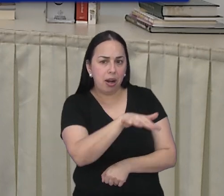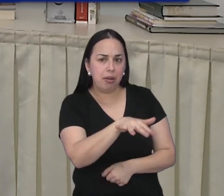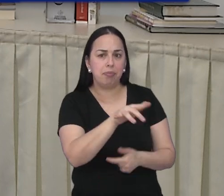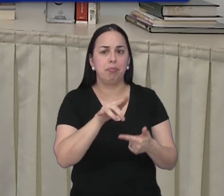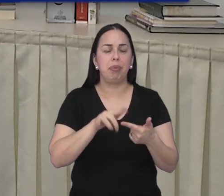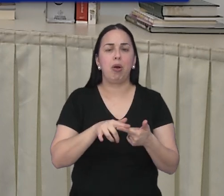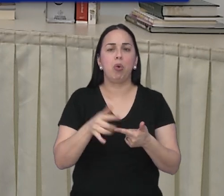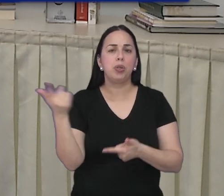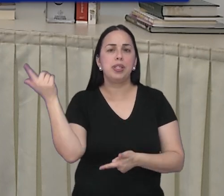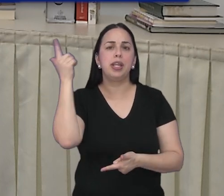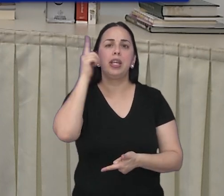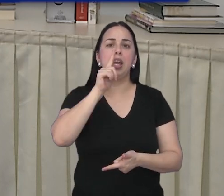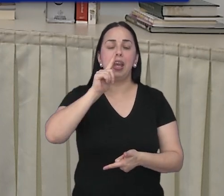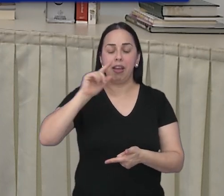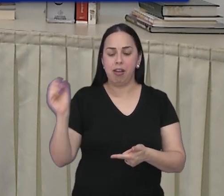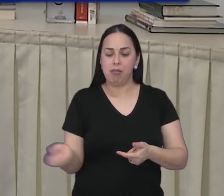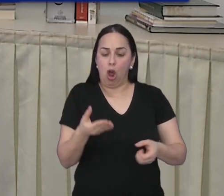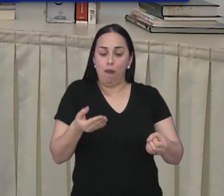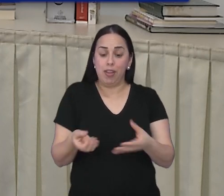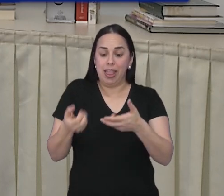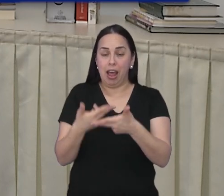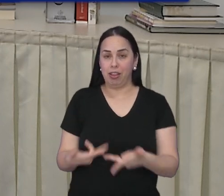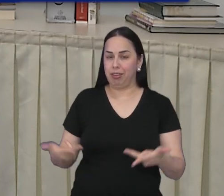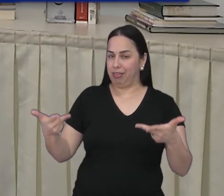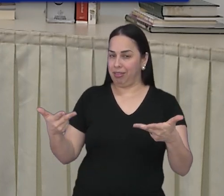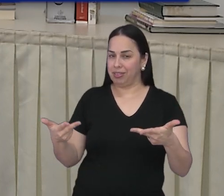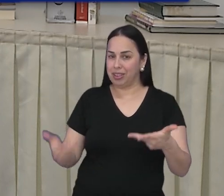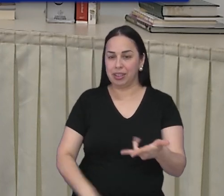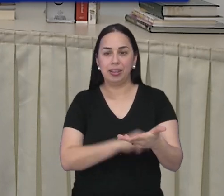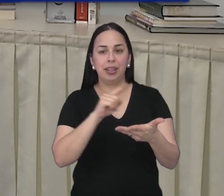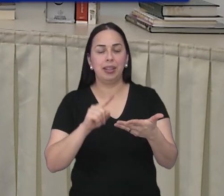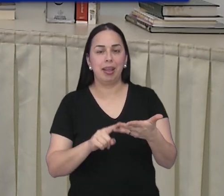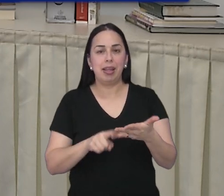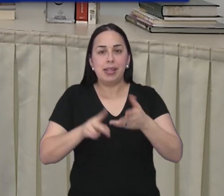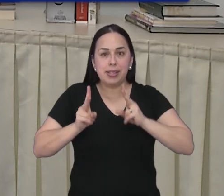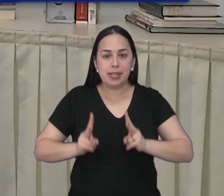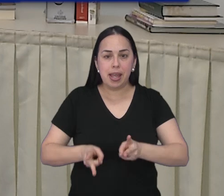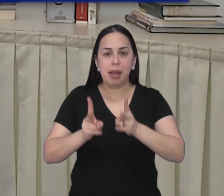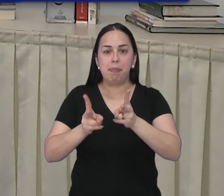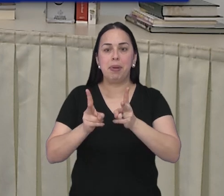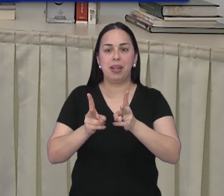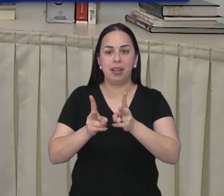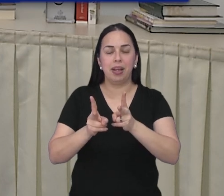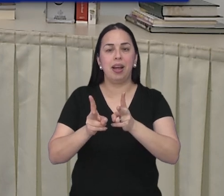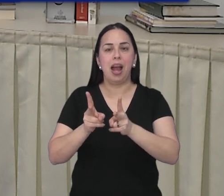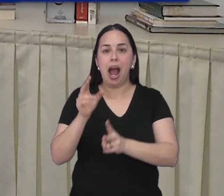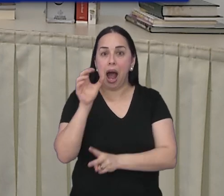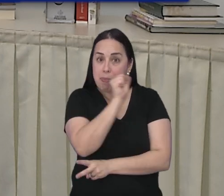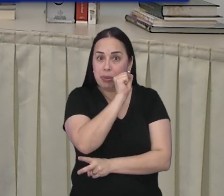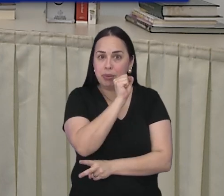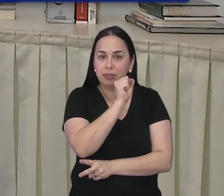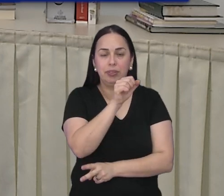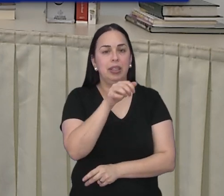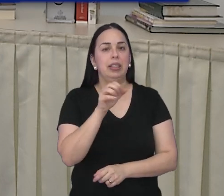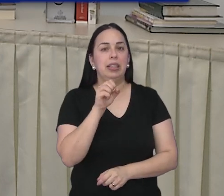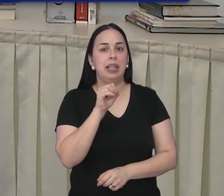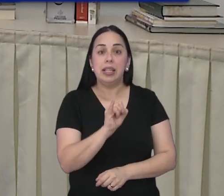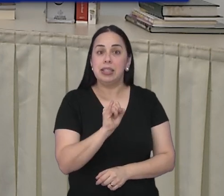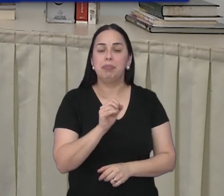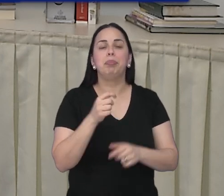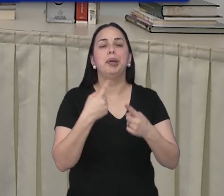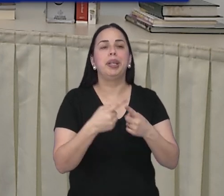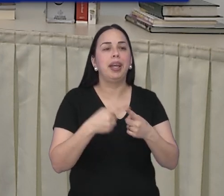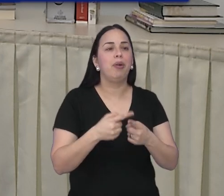de trabalho, para que você promova inovações que vão ao encontro dessas expectativas e manter a sua oferta de forma ágil para o seu